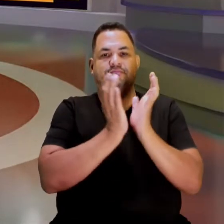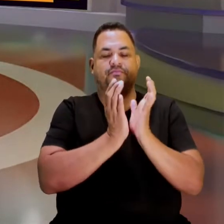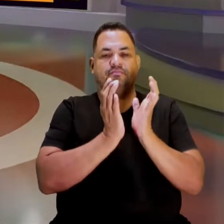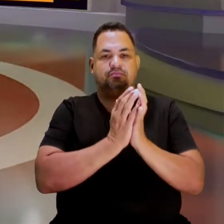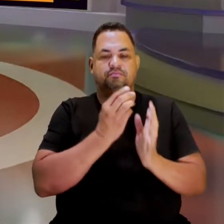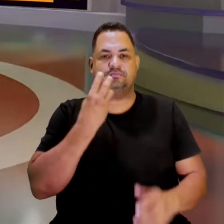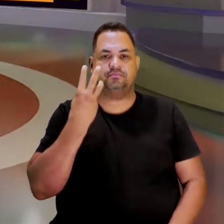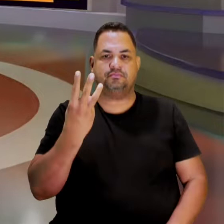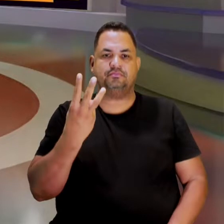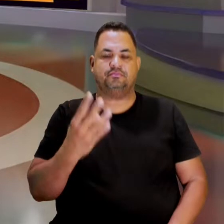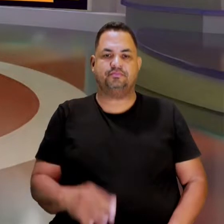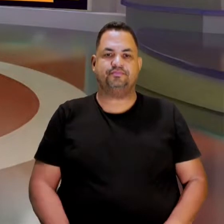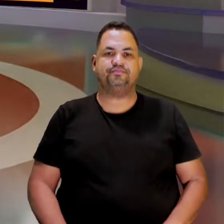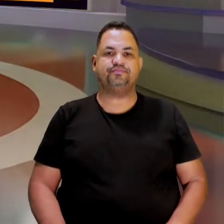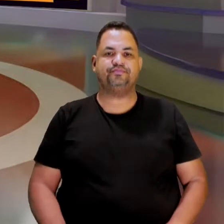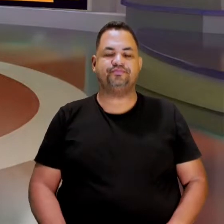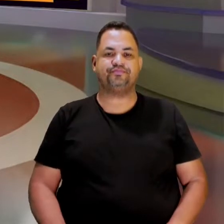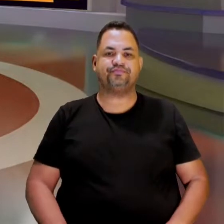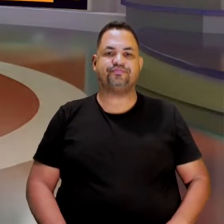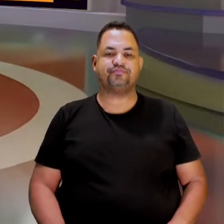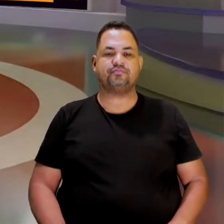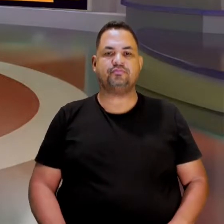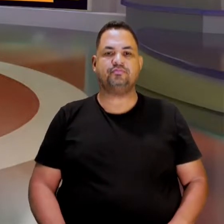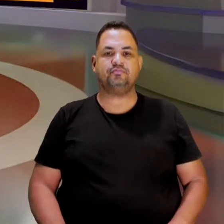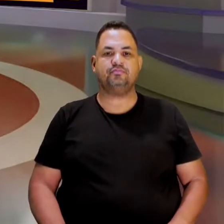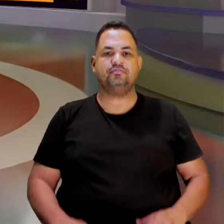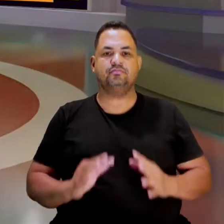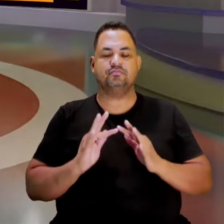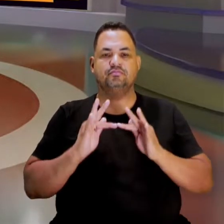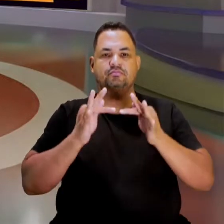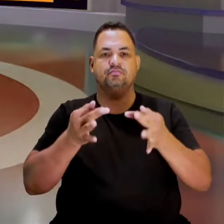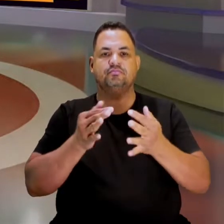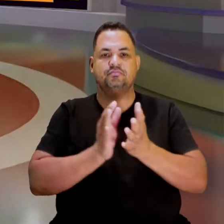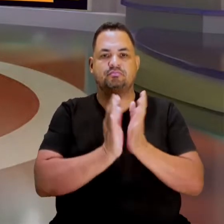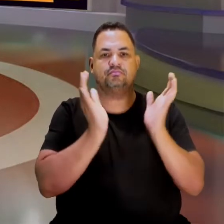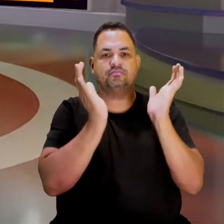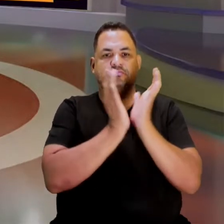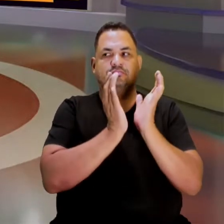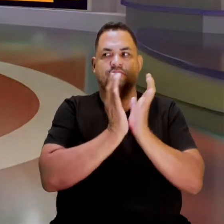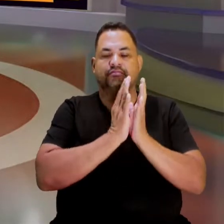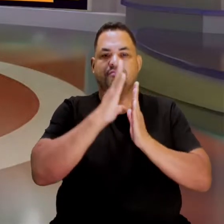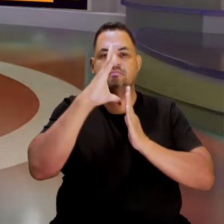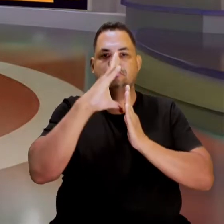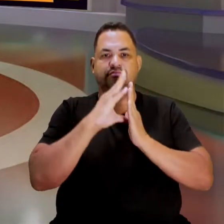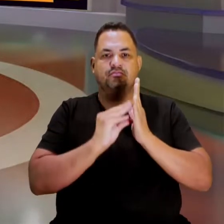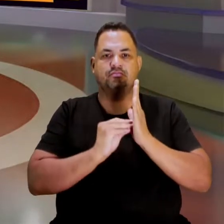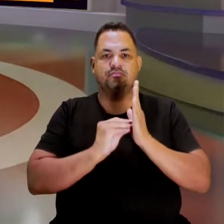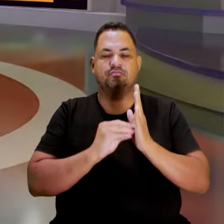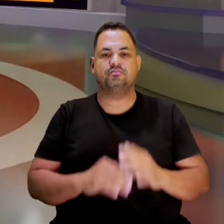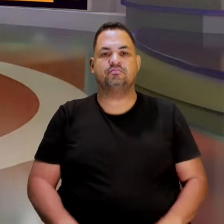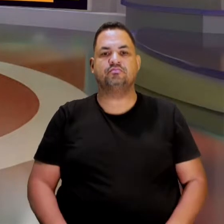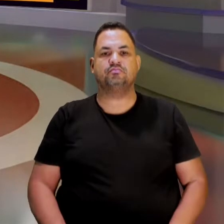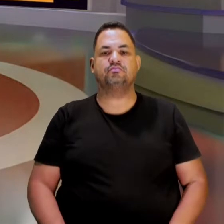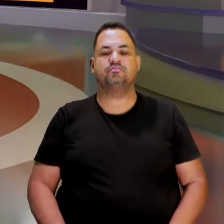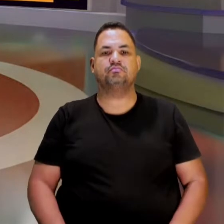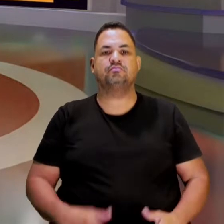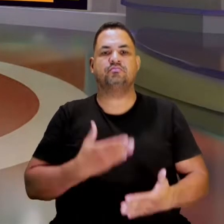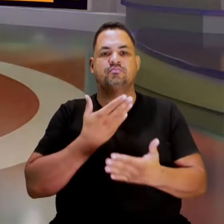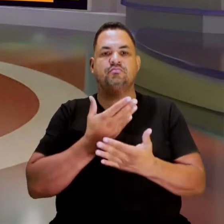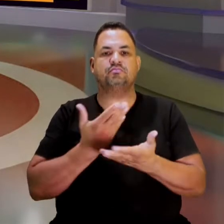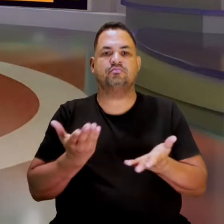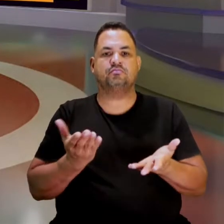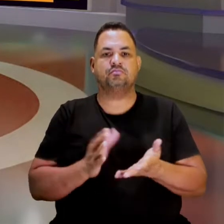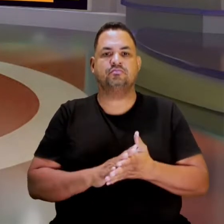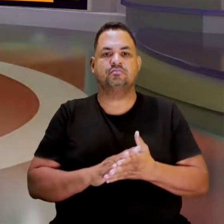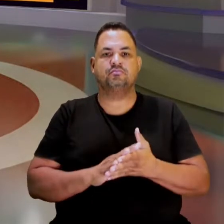Estamos na nossa unidade de número 3, a última unidade desse componente curricular, que é